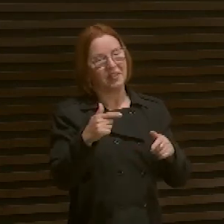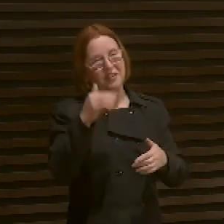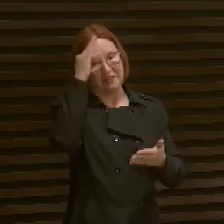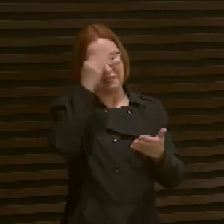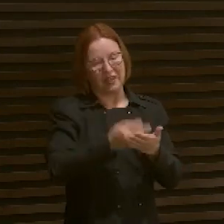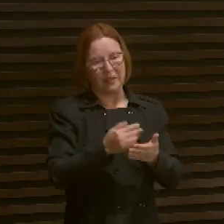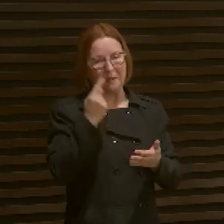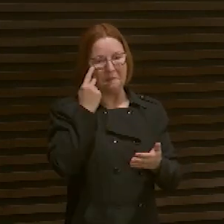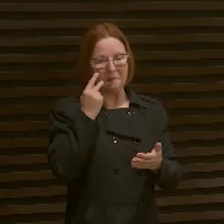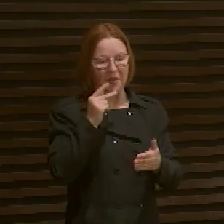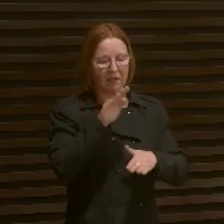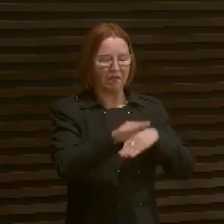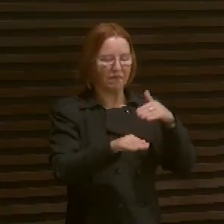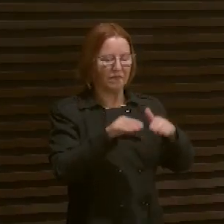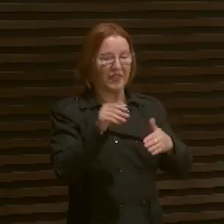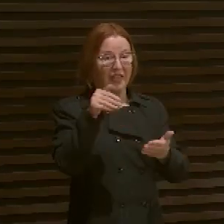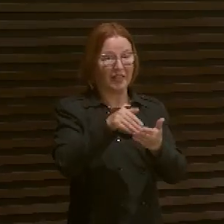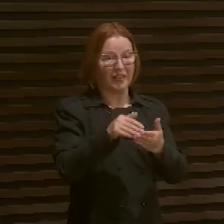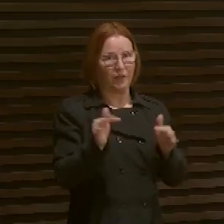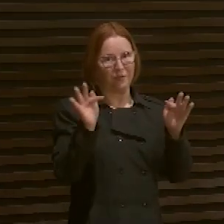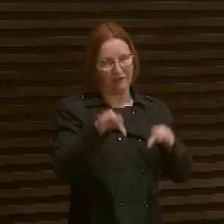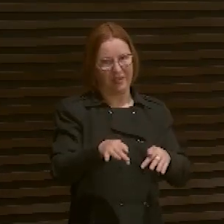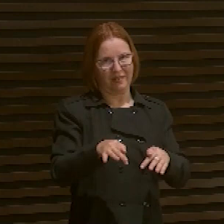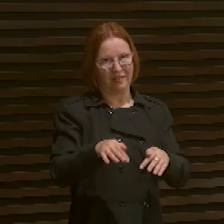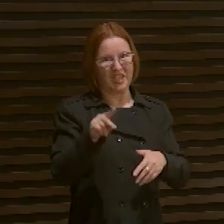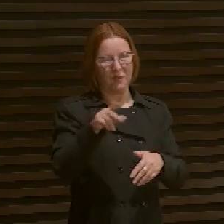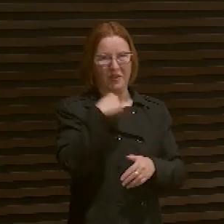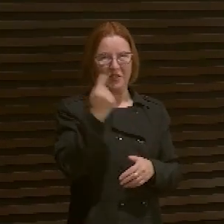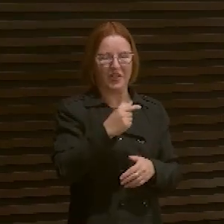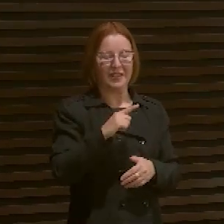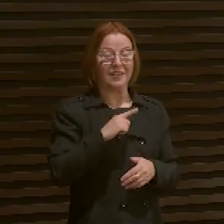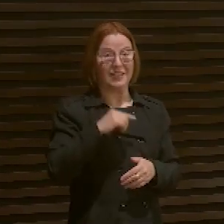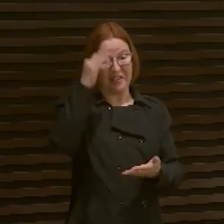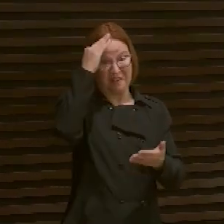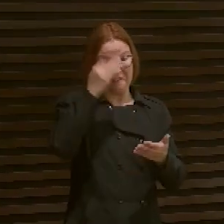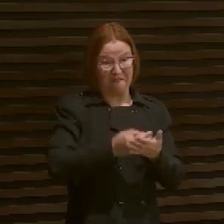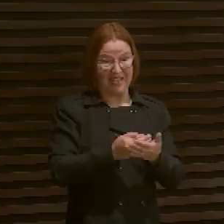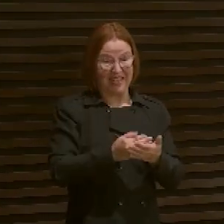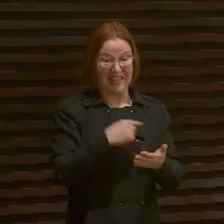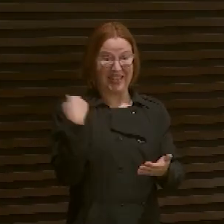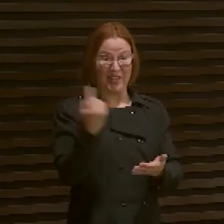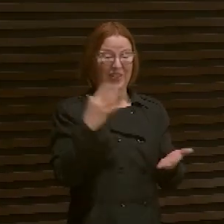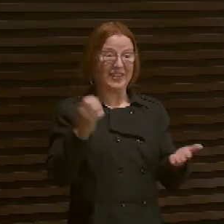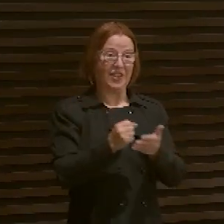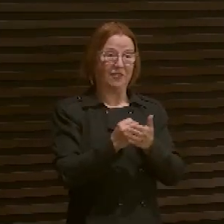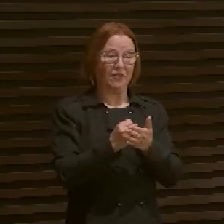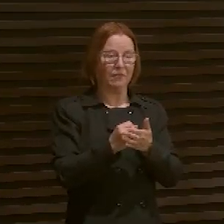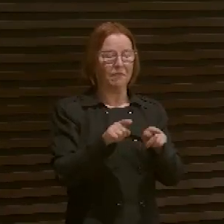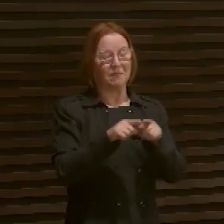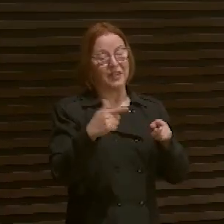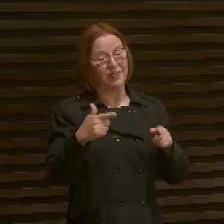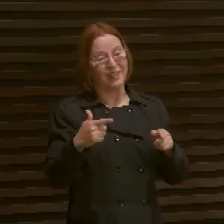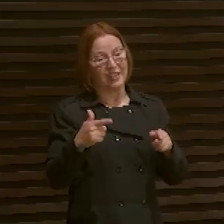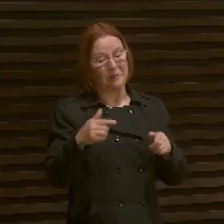caminhar até o final, assim também nós, irmãos, temos uma fé suficiente que nos salvou, mas nós não temos fé suficiente para